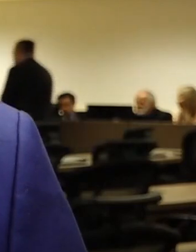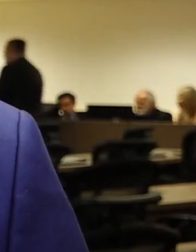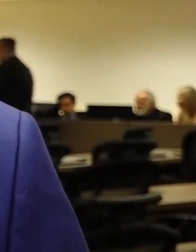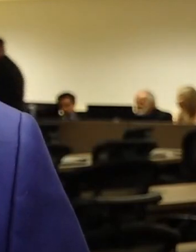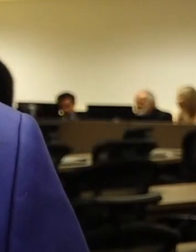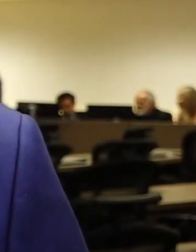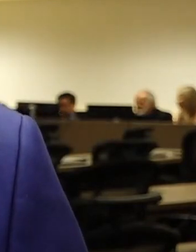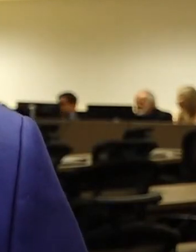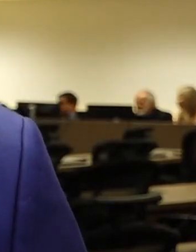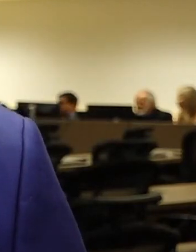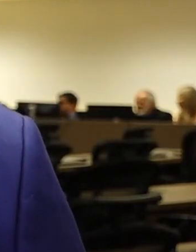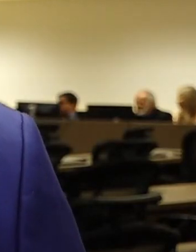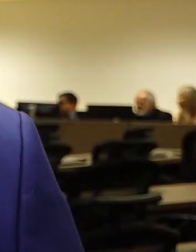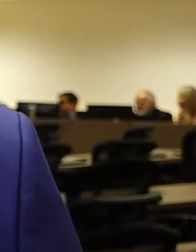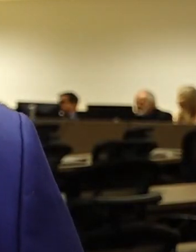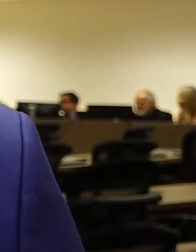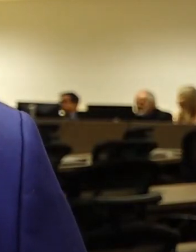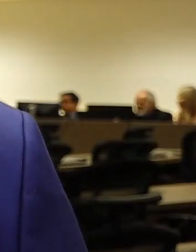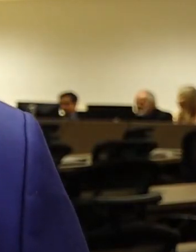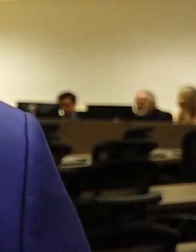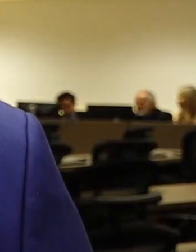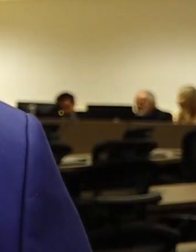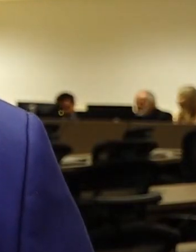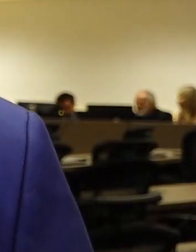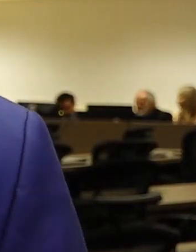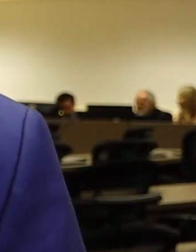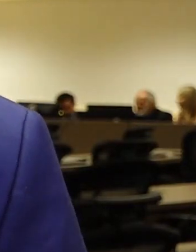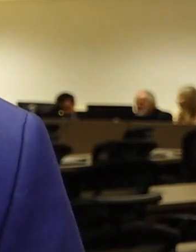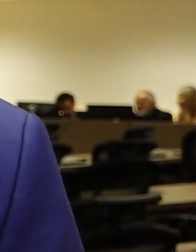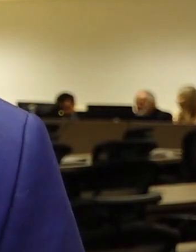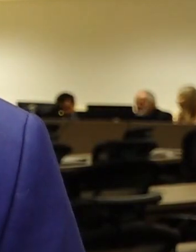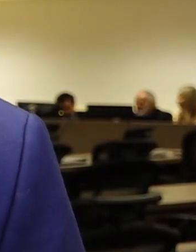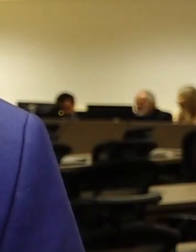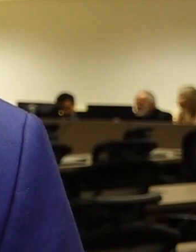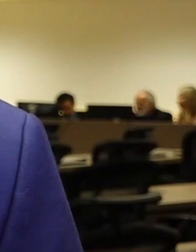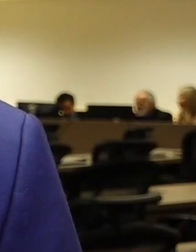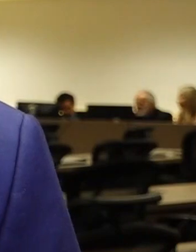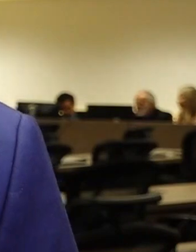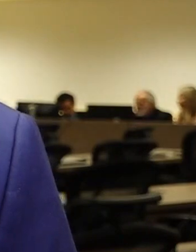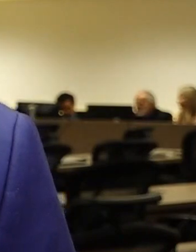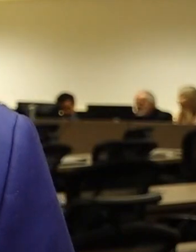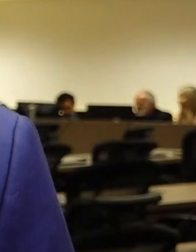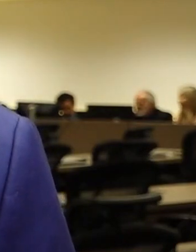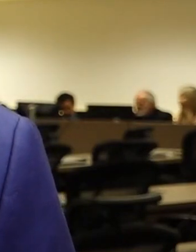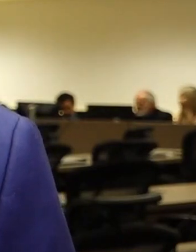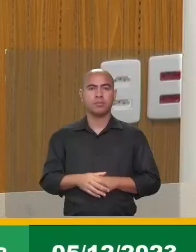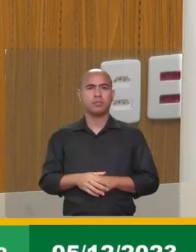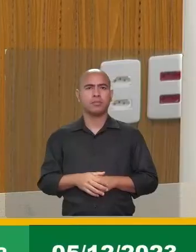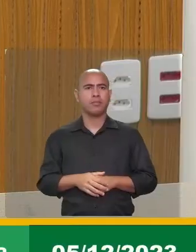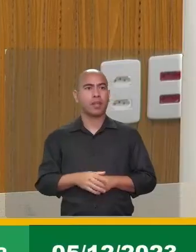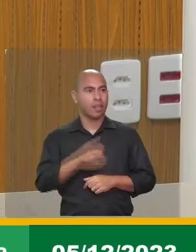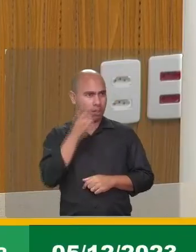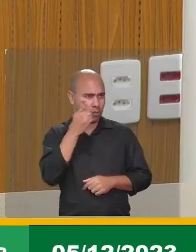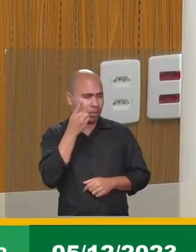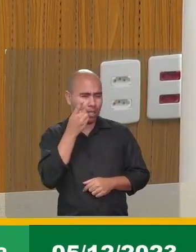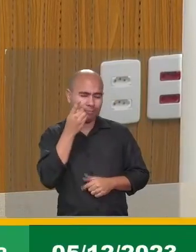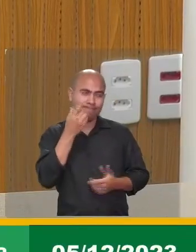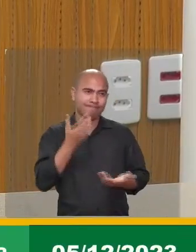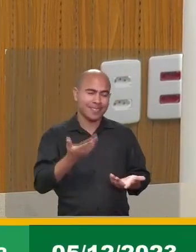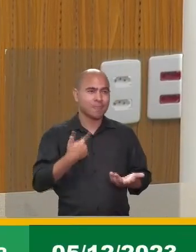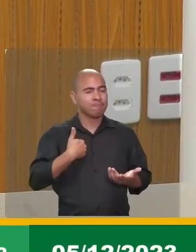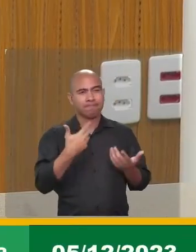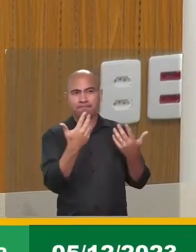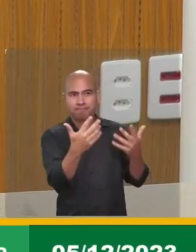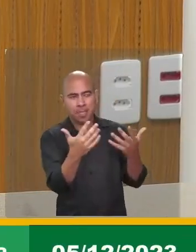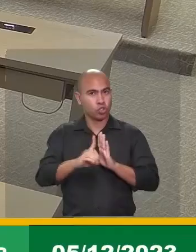SEBA, Gustavo SEBA. Então, projetos importantes para o nosso estado e que vai dar mais condição de vida para todos nós. Deputado Ricardo